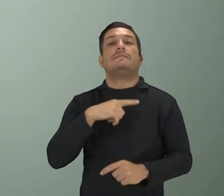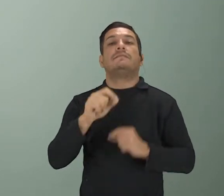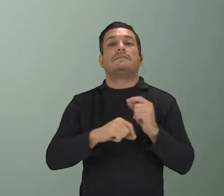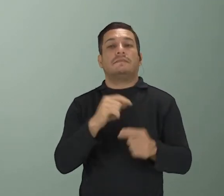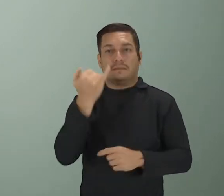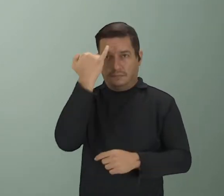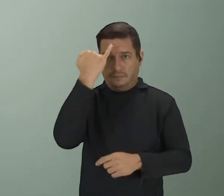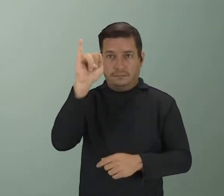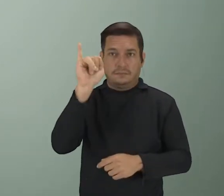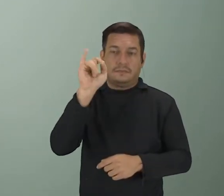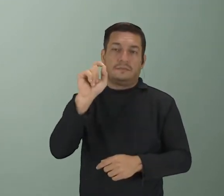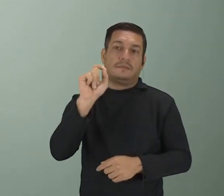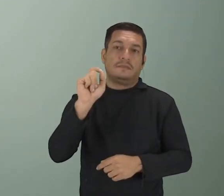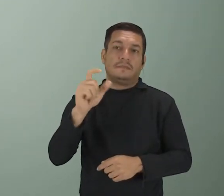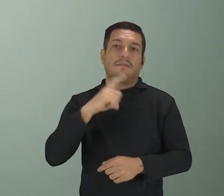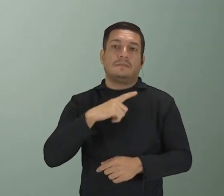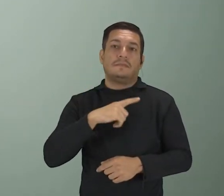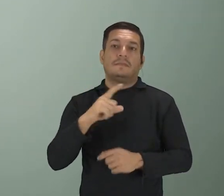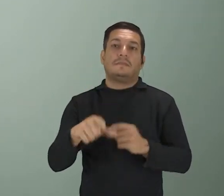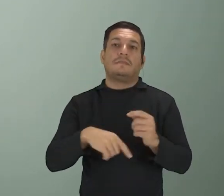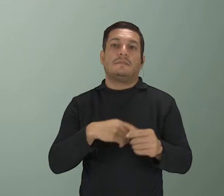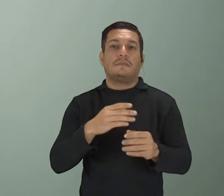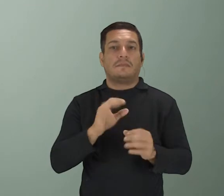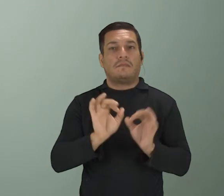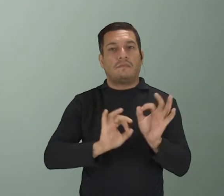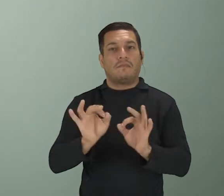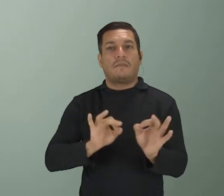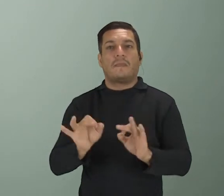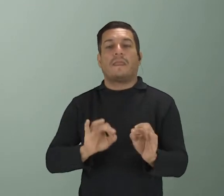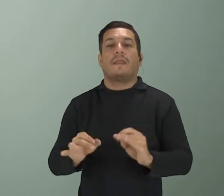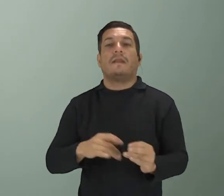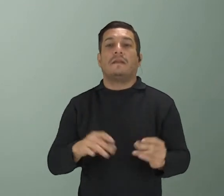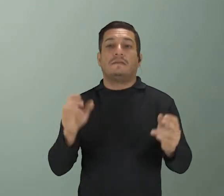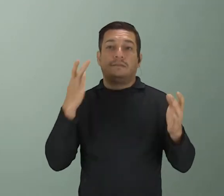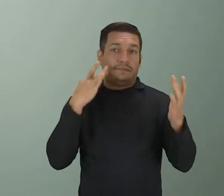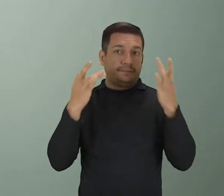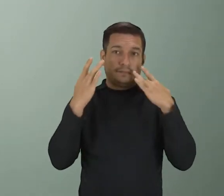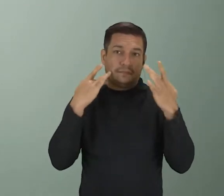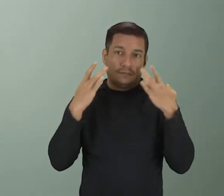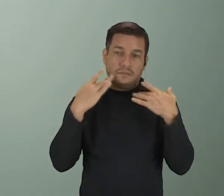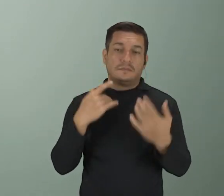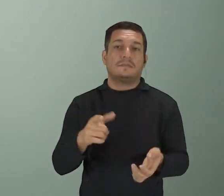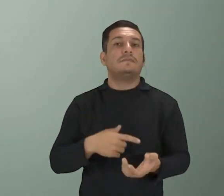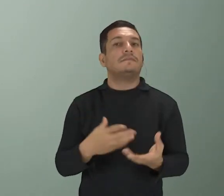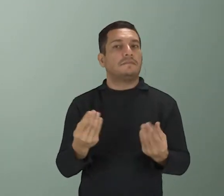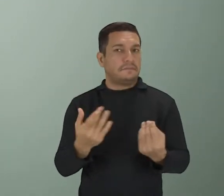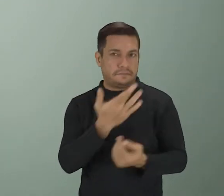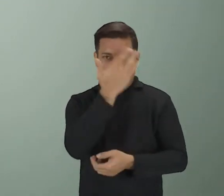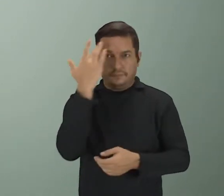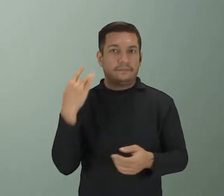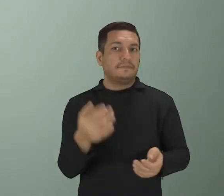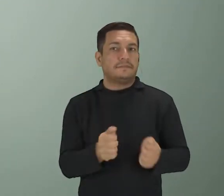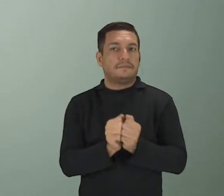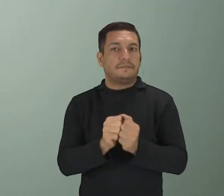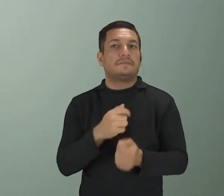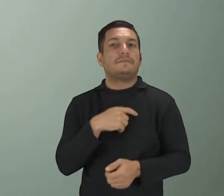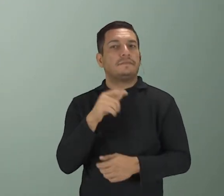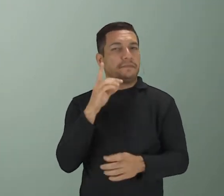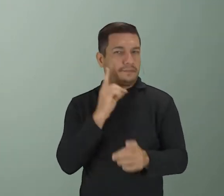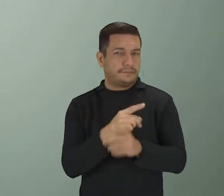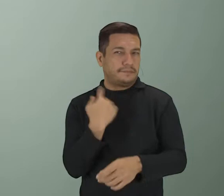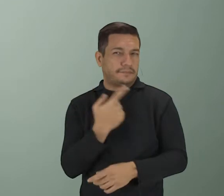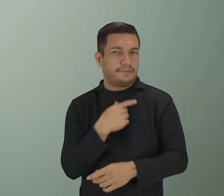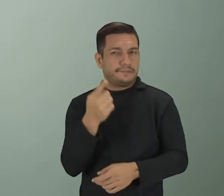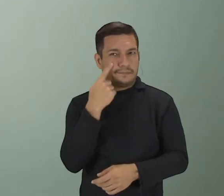desenvolver, criar, para produzir um espetáculo teatral. É muita gente, galera. Vamos descobrir quem são